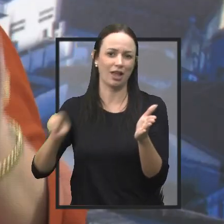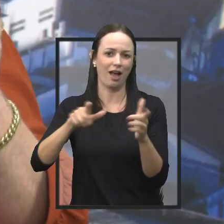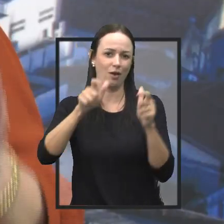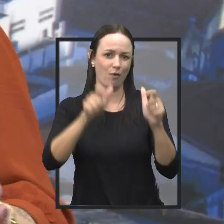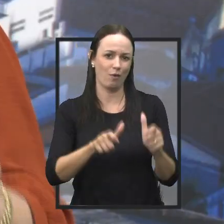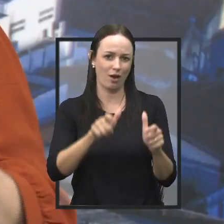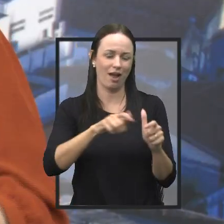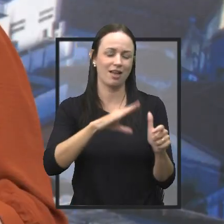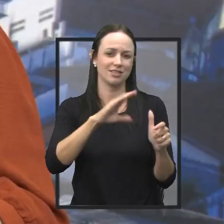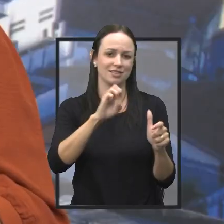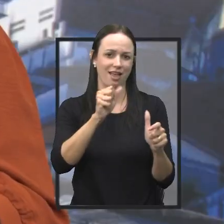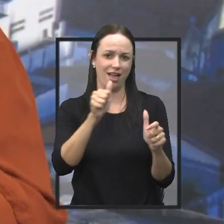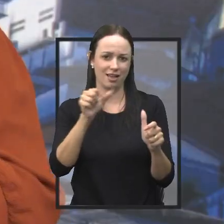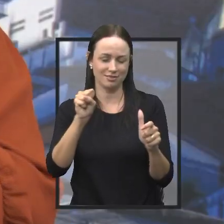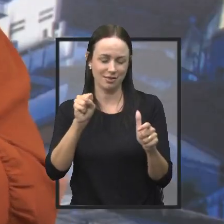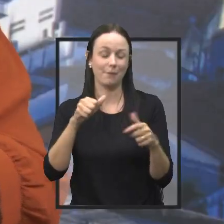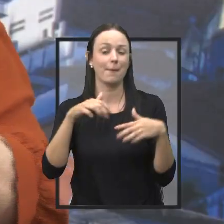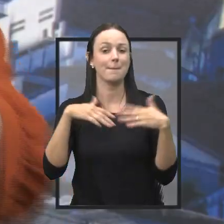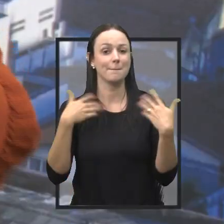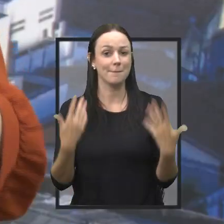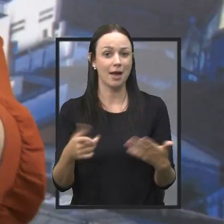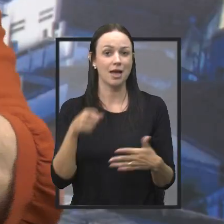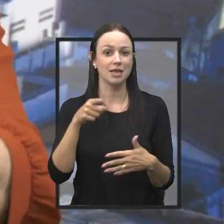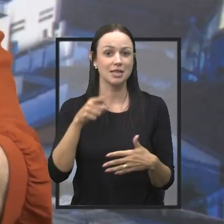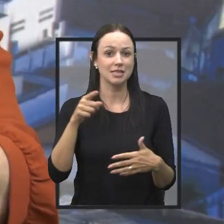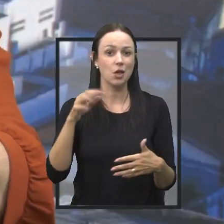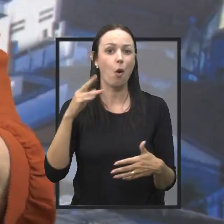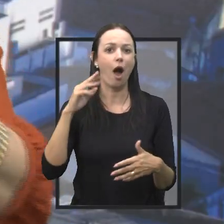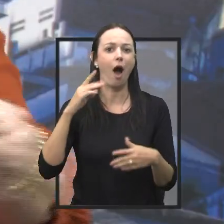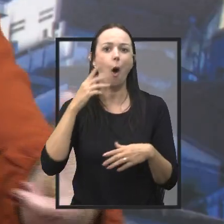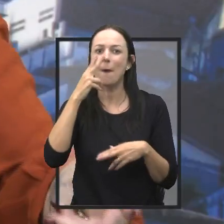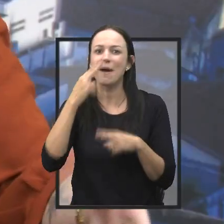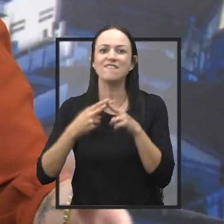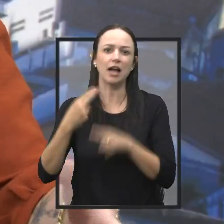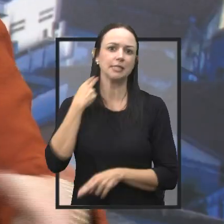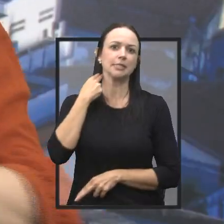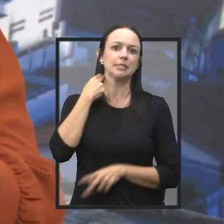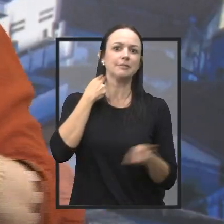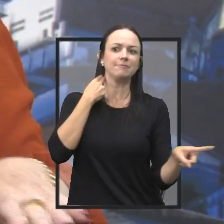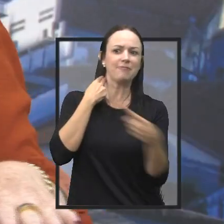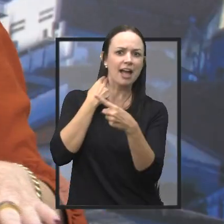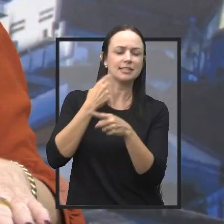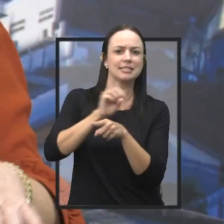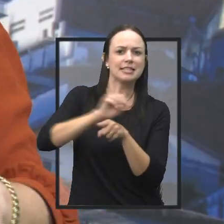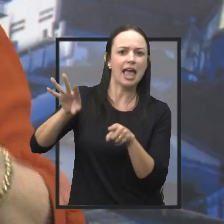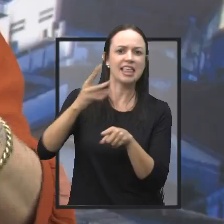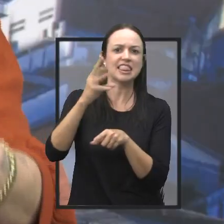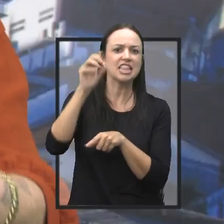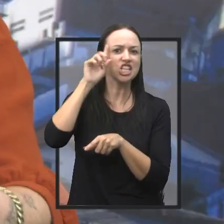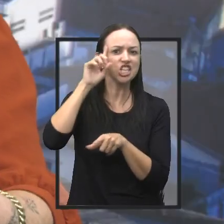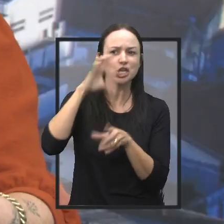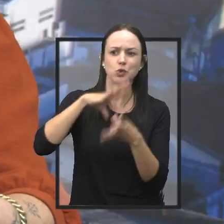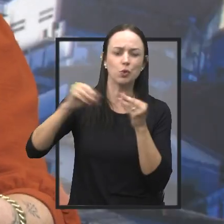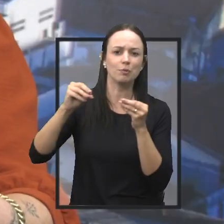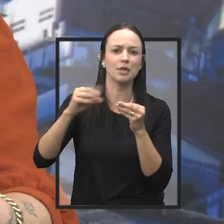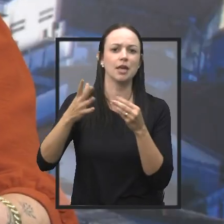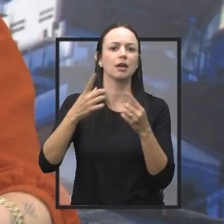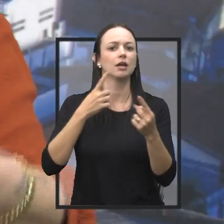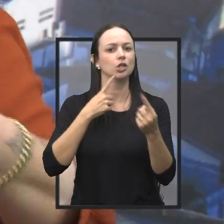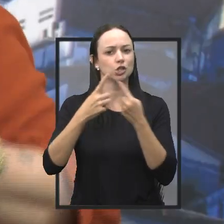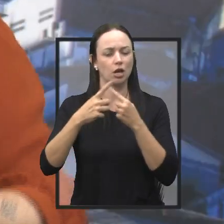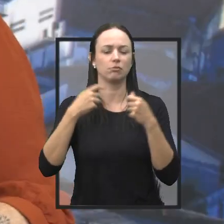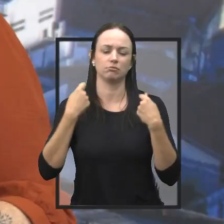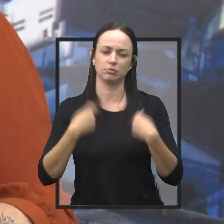for, uma coisa tem que acontecer. Essa faca no pescoço deles, que tem que desocupar em 30 dias, tem que desaparecer e o diálogo tem que